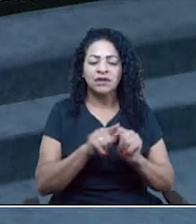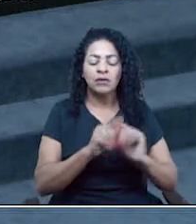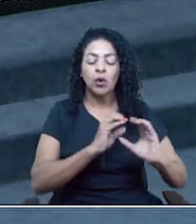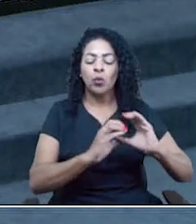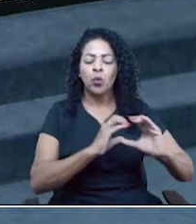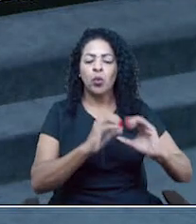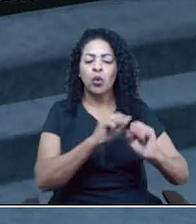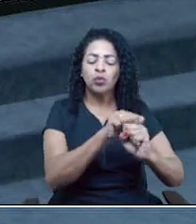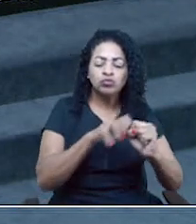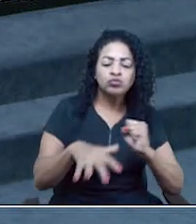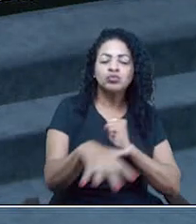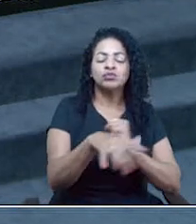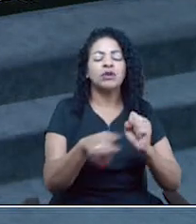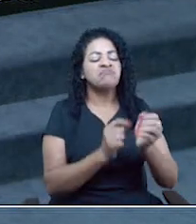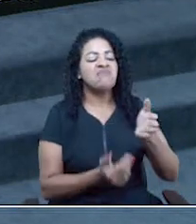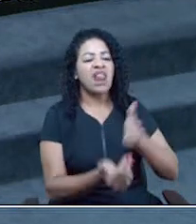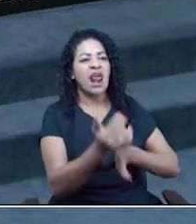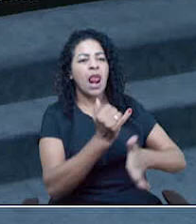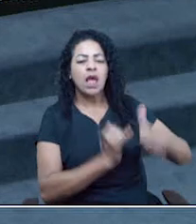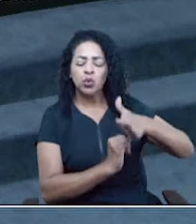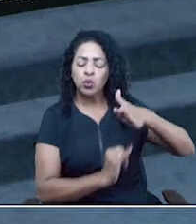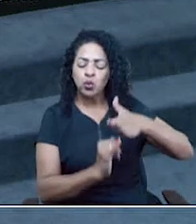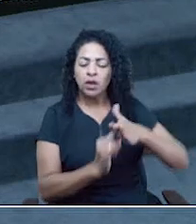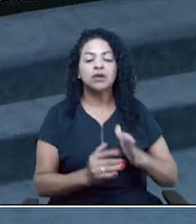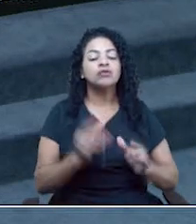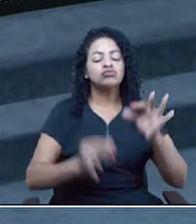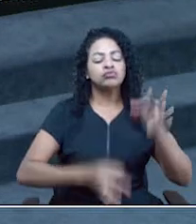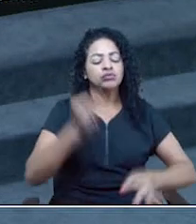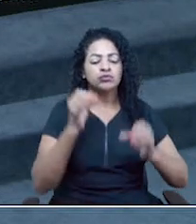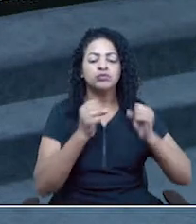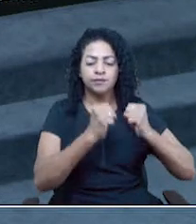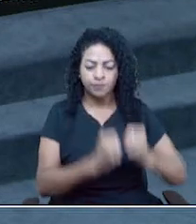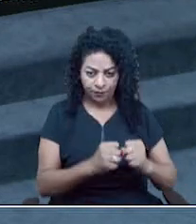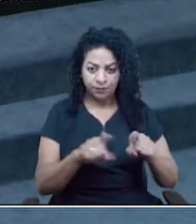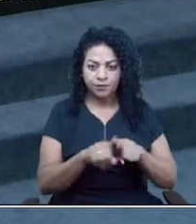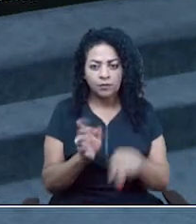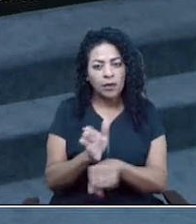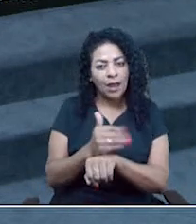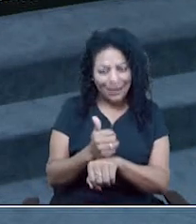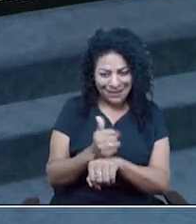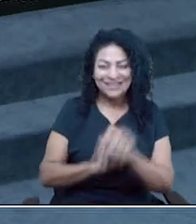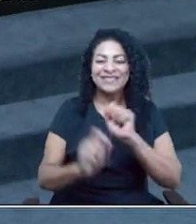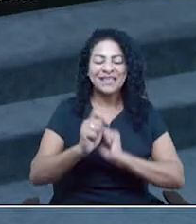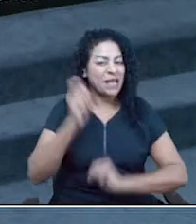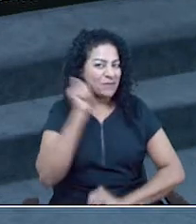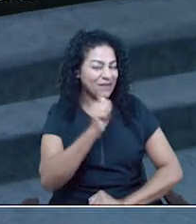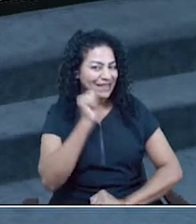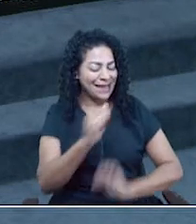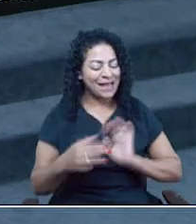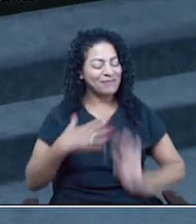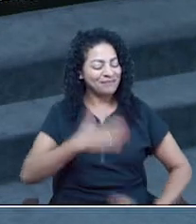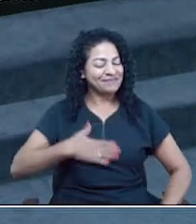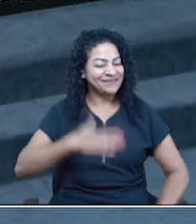Imagem Institucional do Poder Judiciário. Antes de apresentar a nossa palestrante, a conselheira Jane